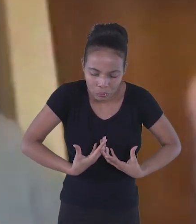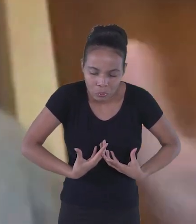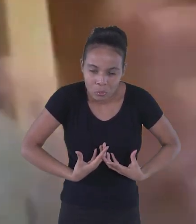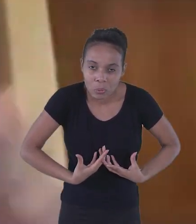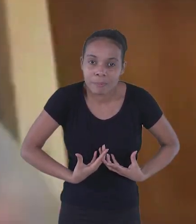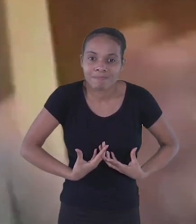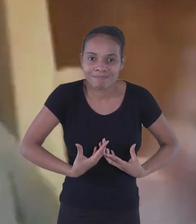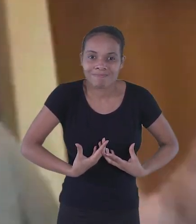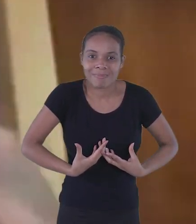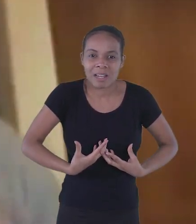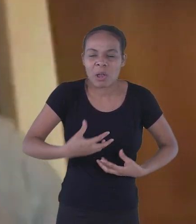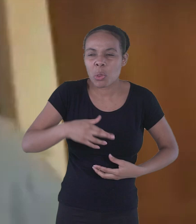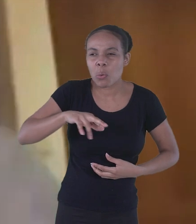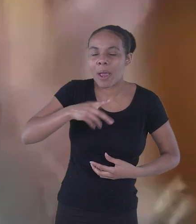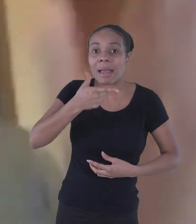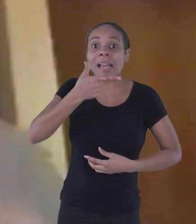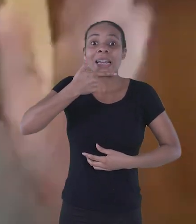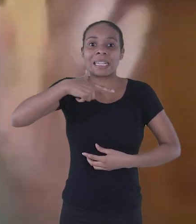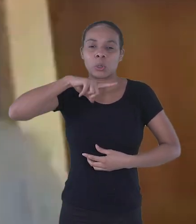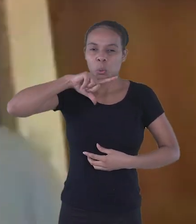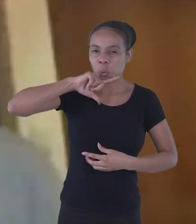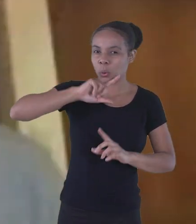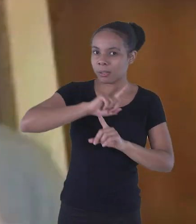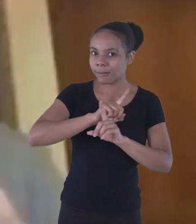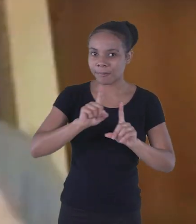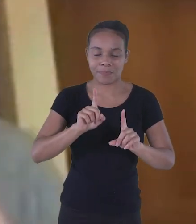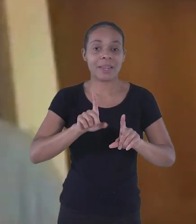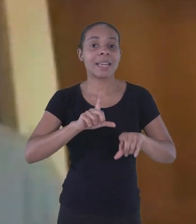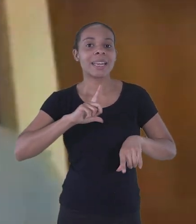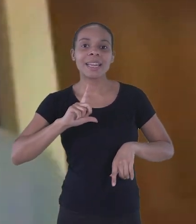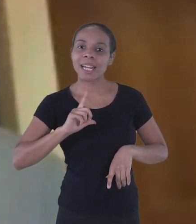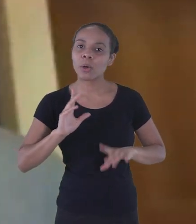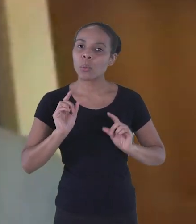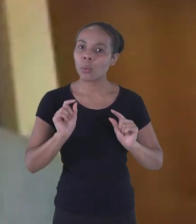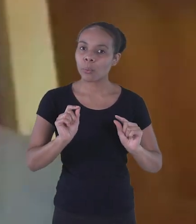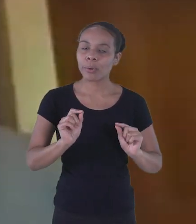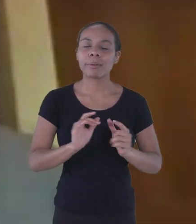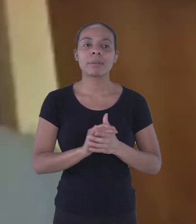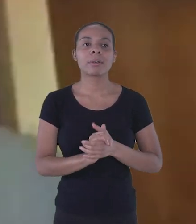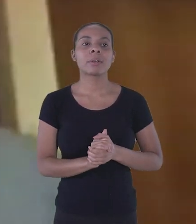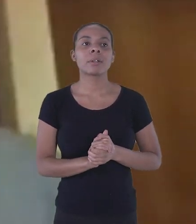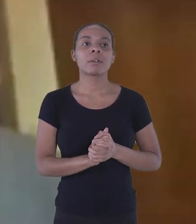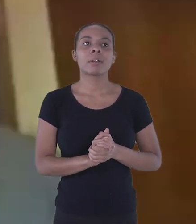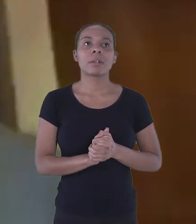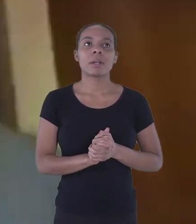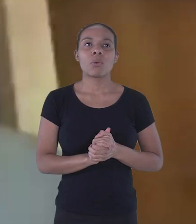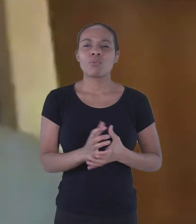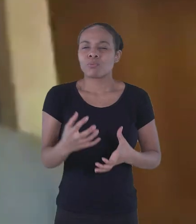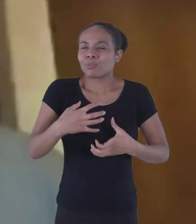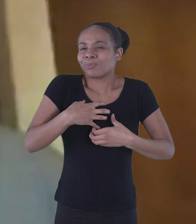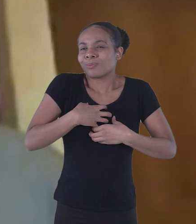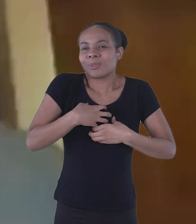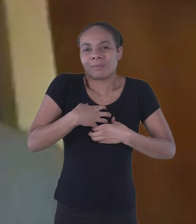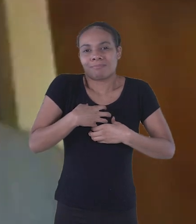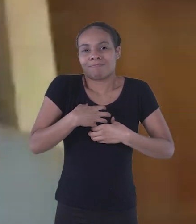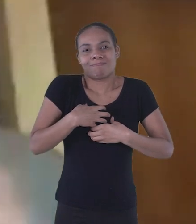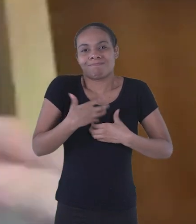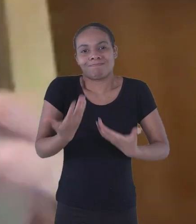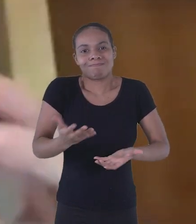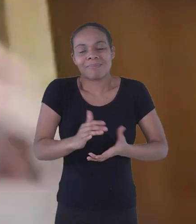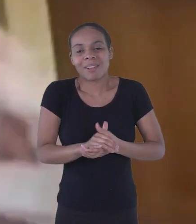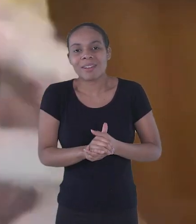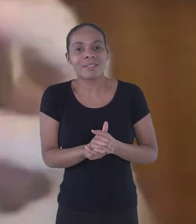melancolia barra a mania e os conflitos. Não, ela tem uma forma